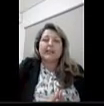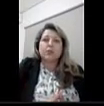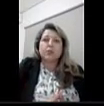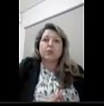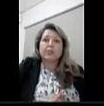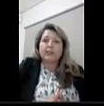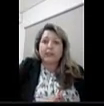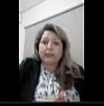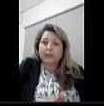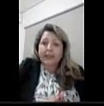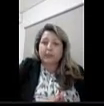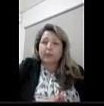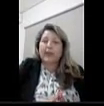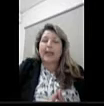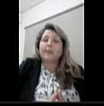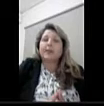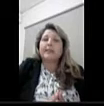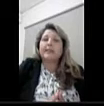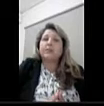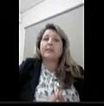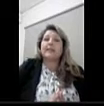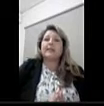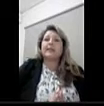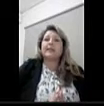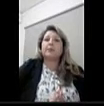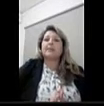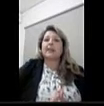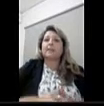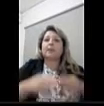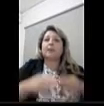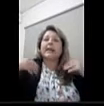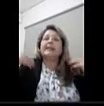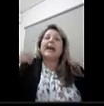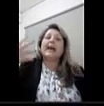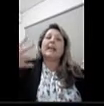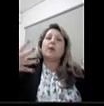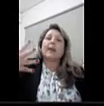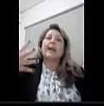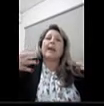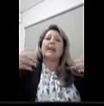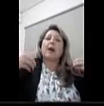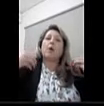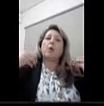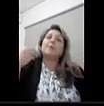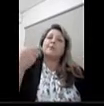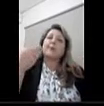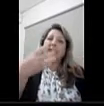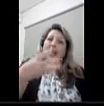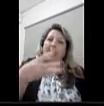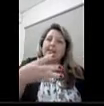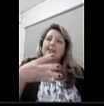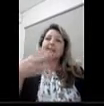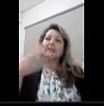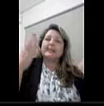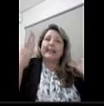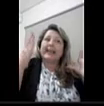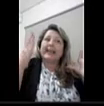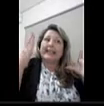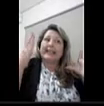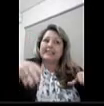não surte tanto efeito. É importante você, então, por exemplo, dar para ela algumas palavras,